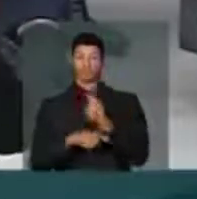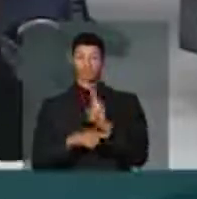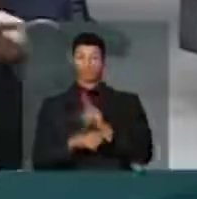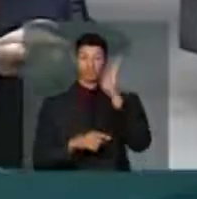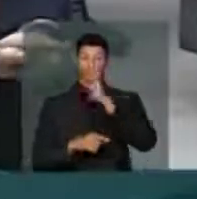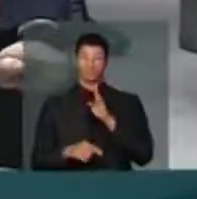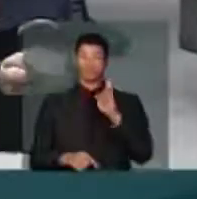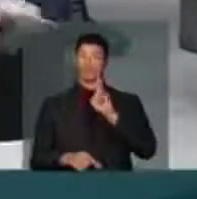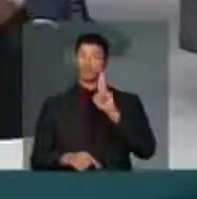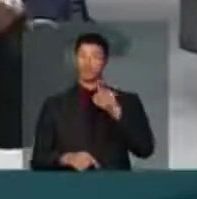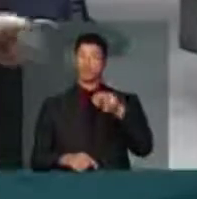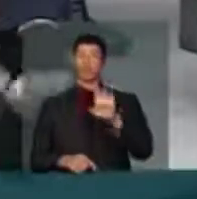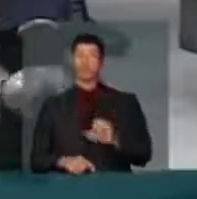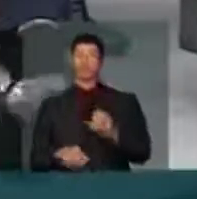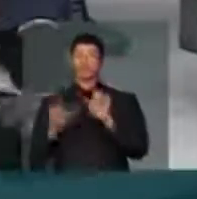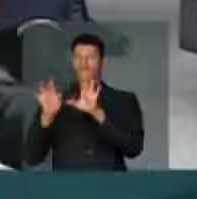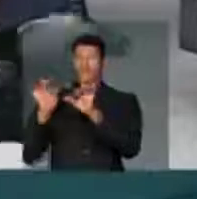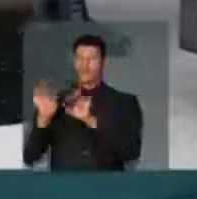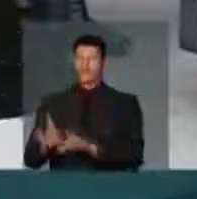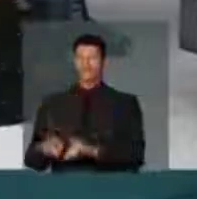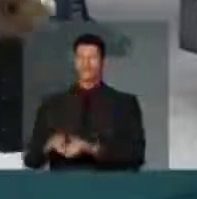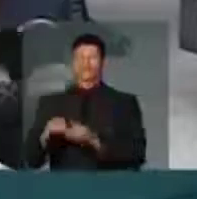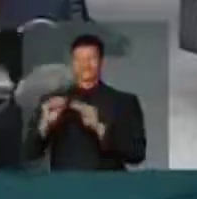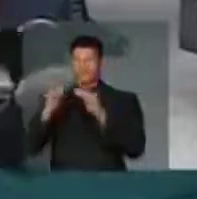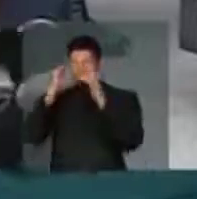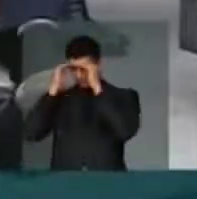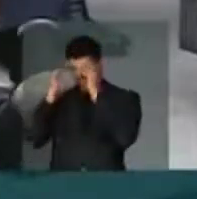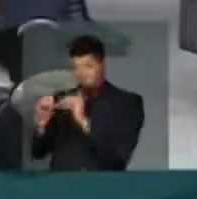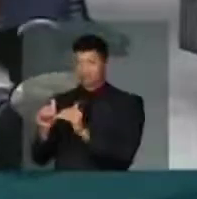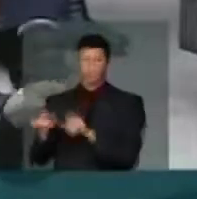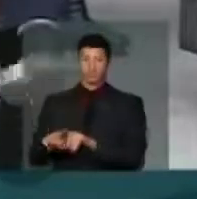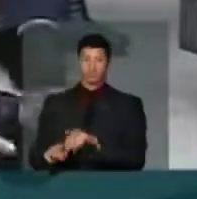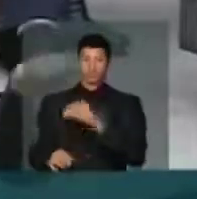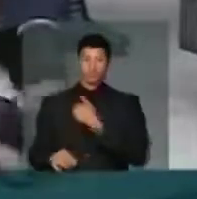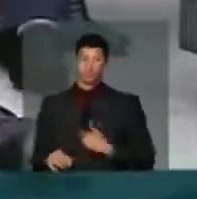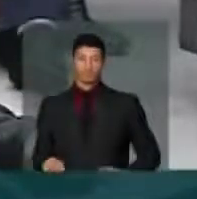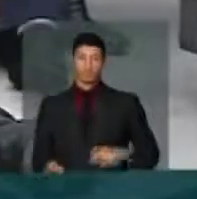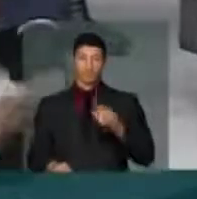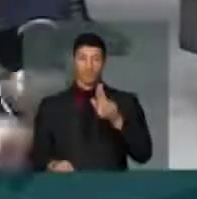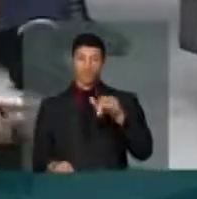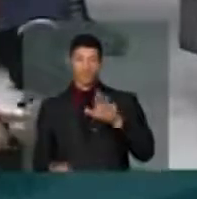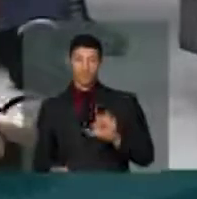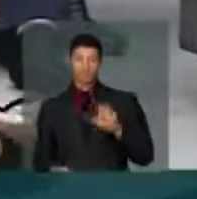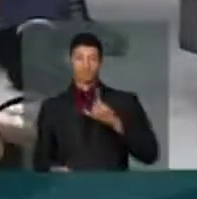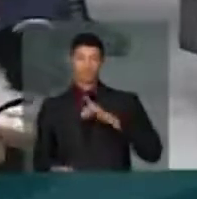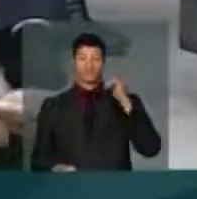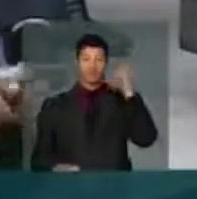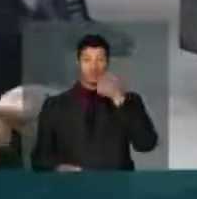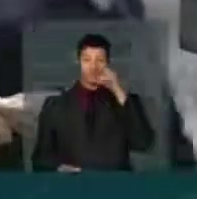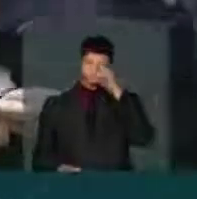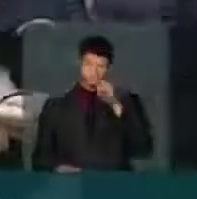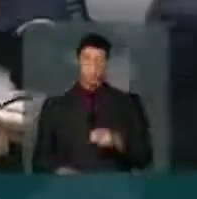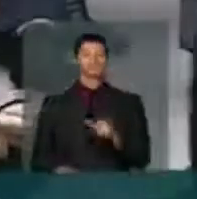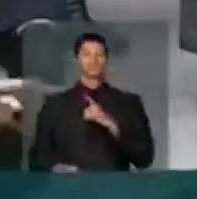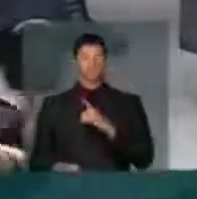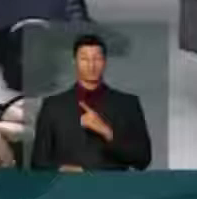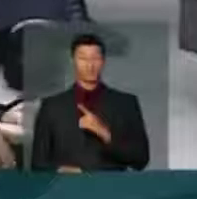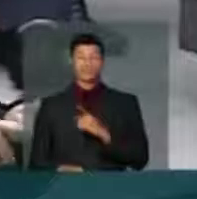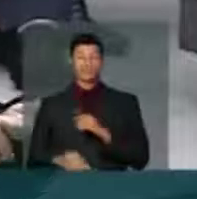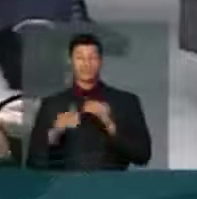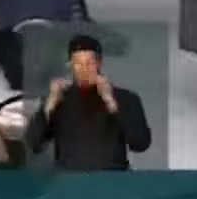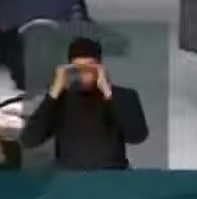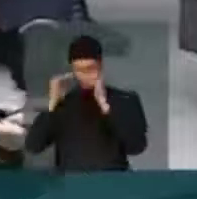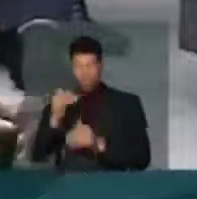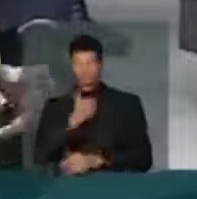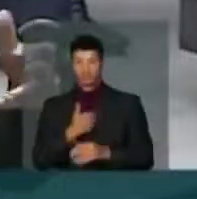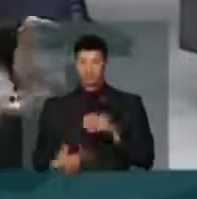UNE pelega, vendida, submissa. Não é? Essa UNE tem cara de ditadura, essa sim, submissa